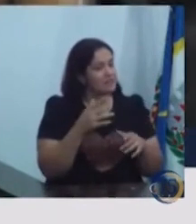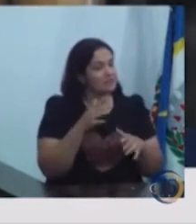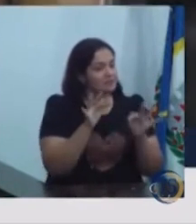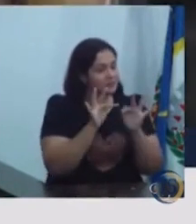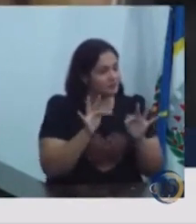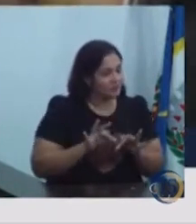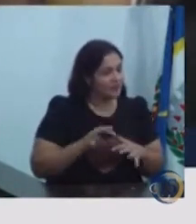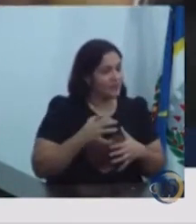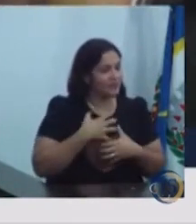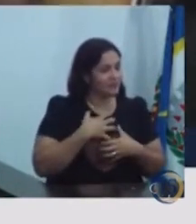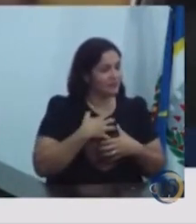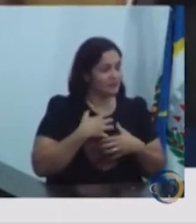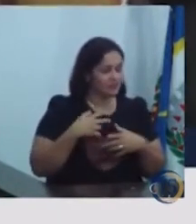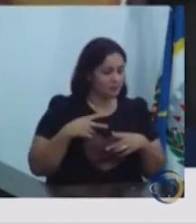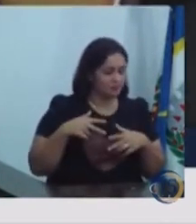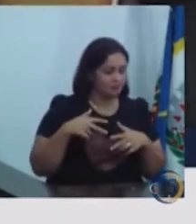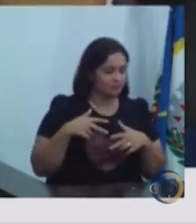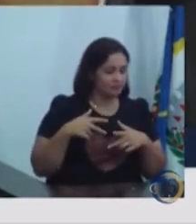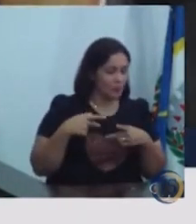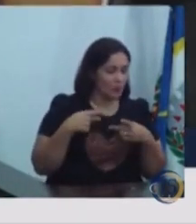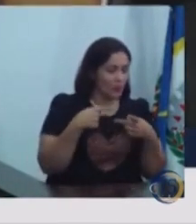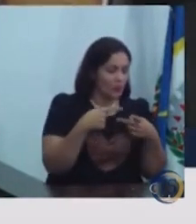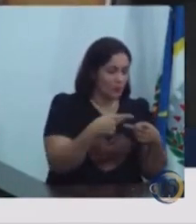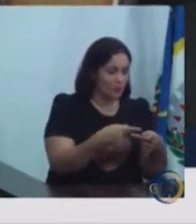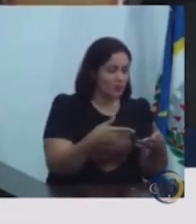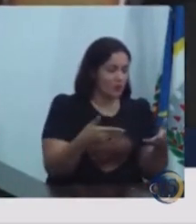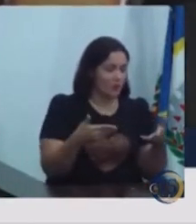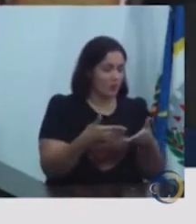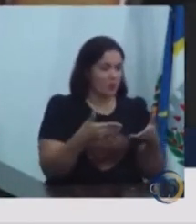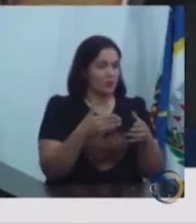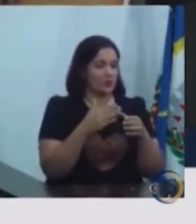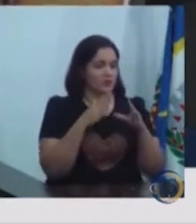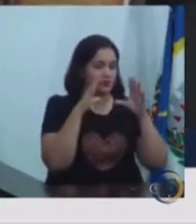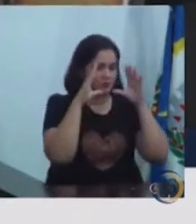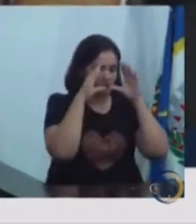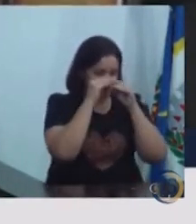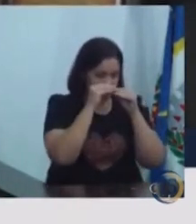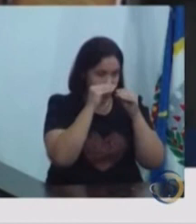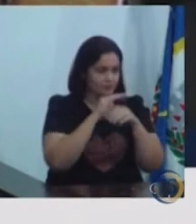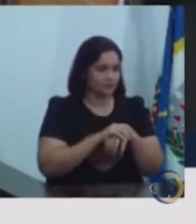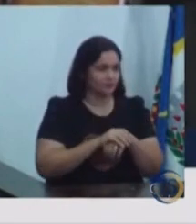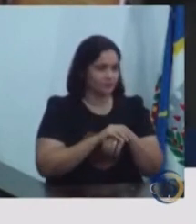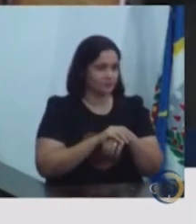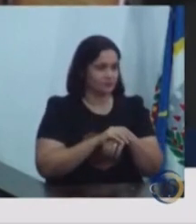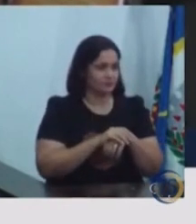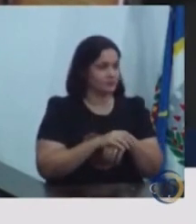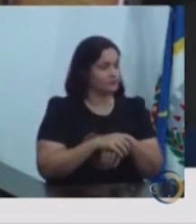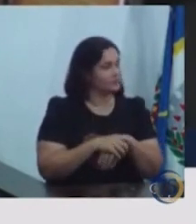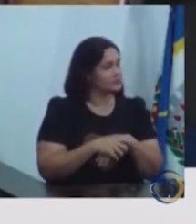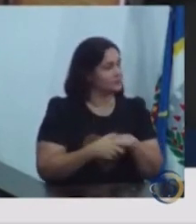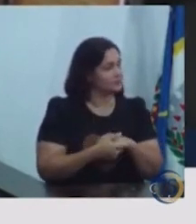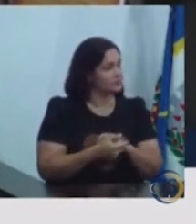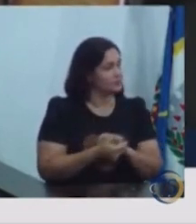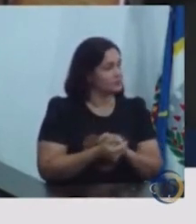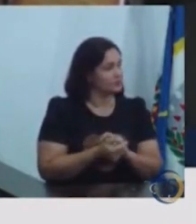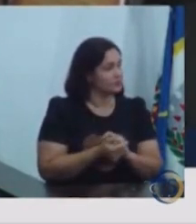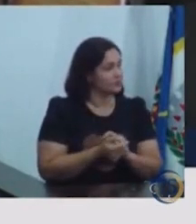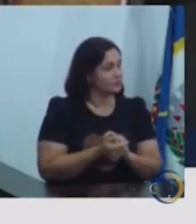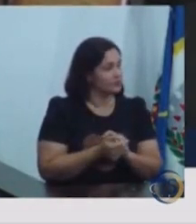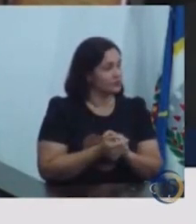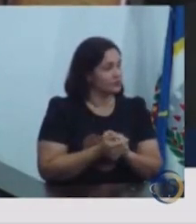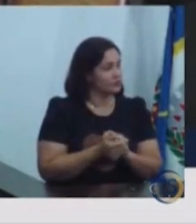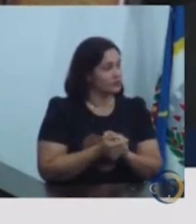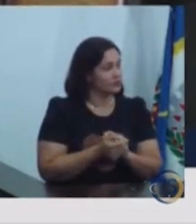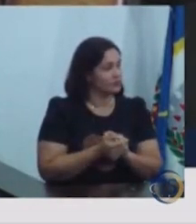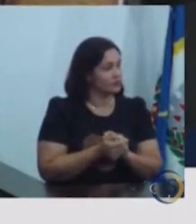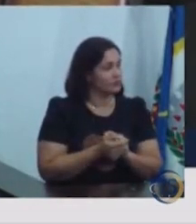de ter vindo aqui essa noite, ainda mais para prestar homenagem ao Navarrete, tá?